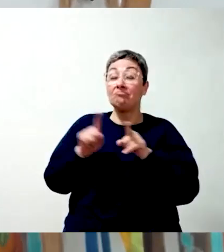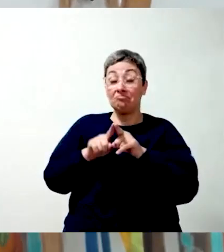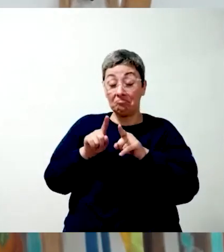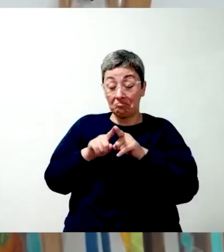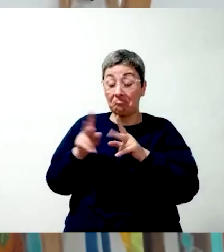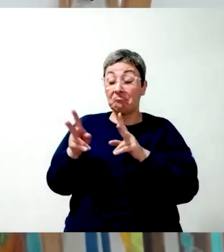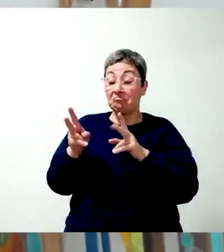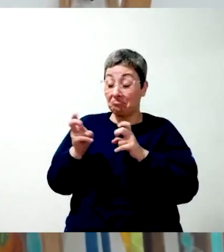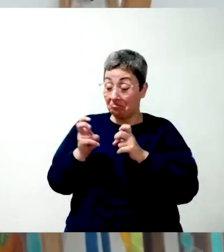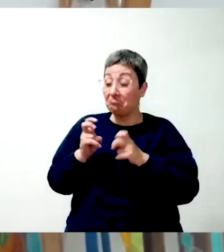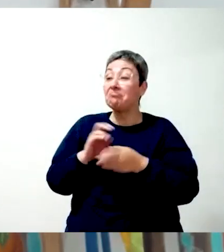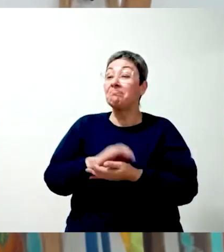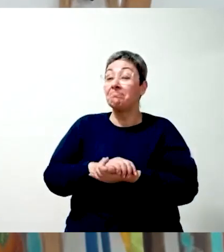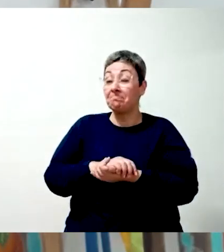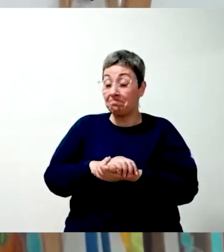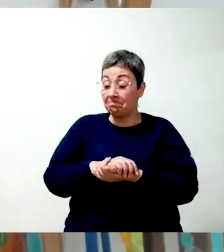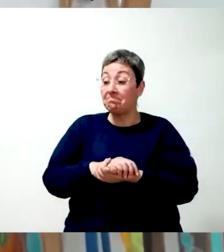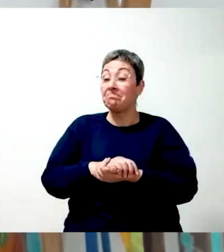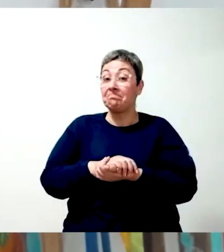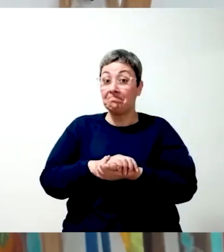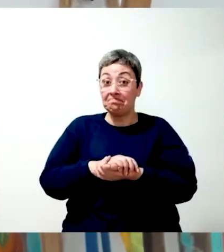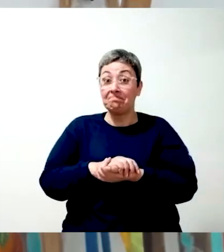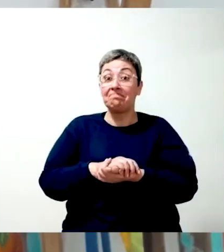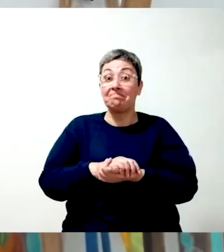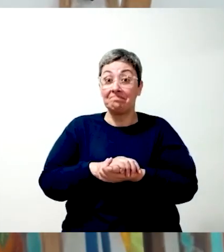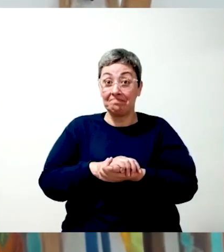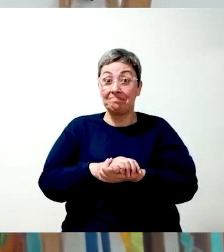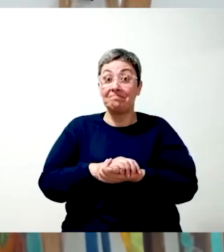caro companheiro, dentre os anjos."